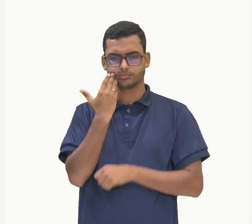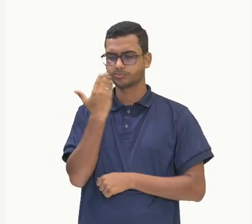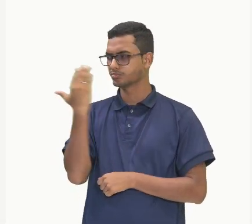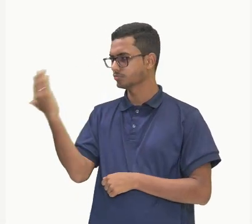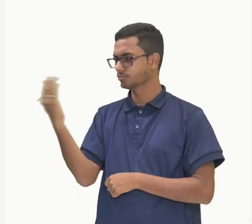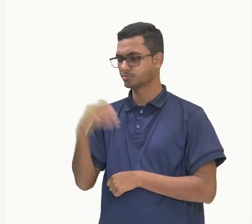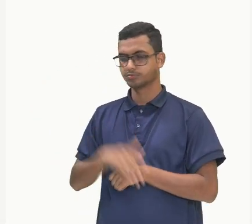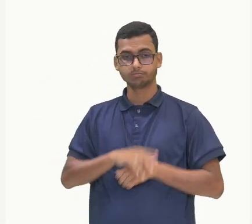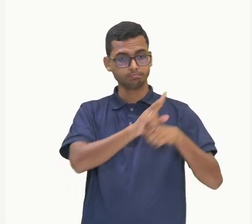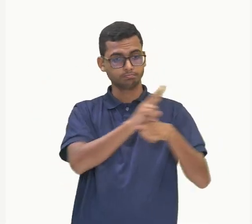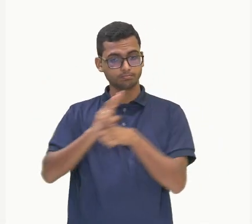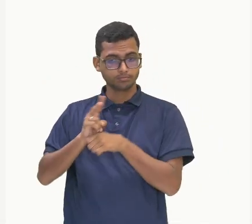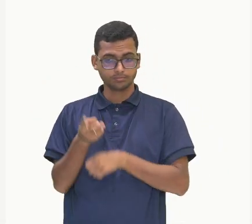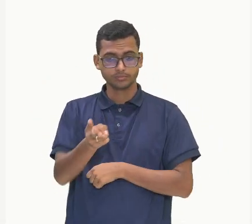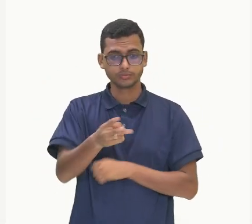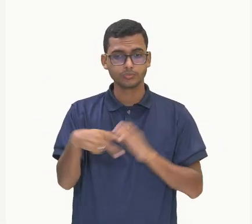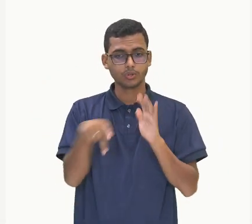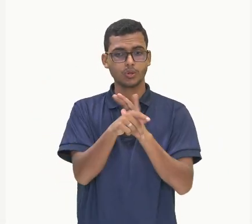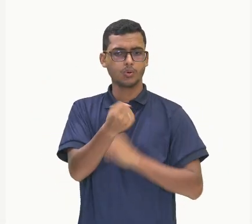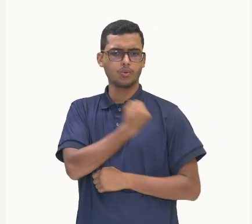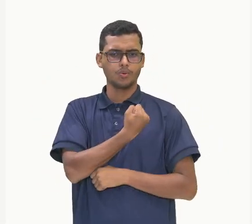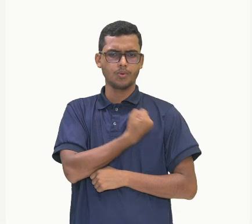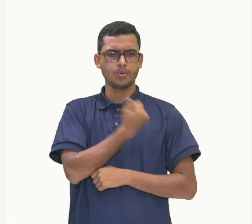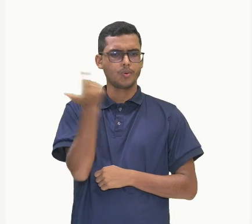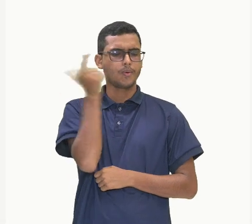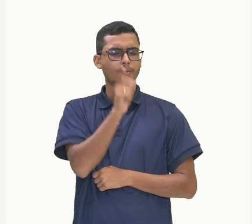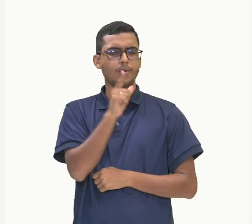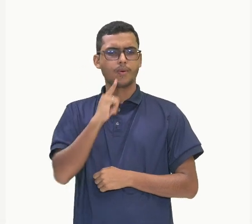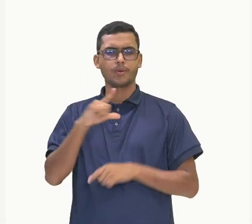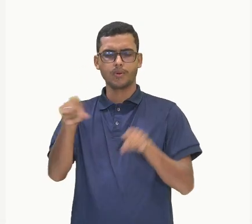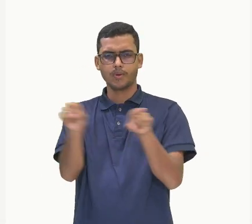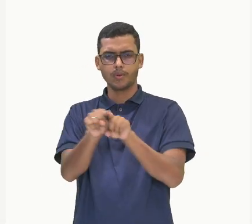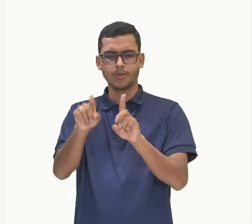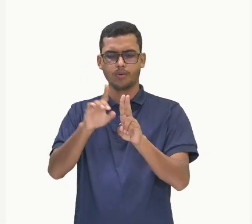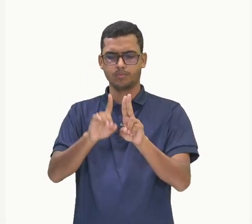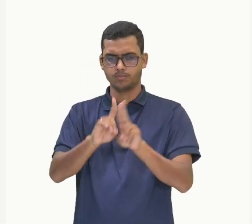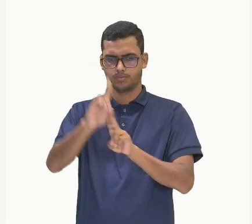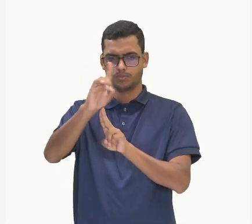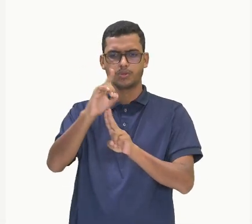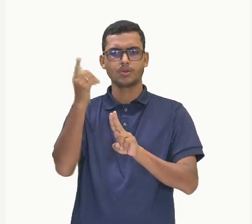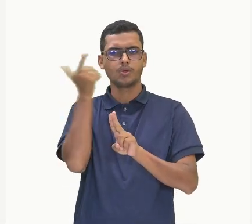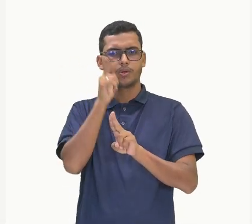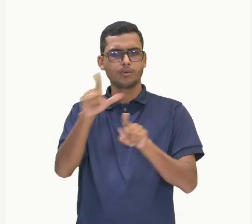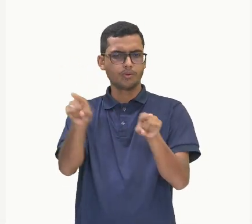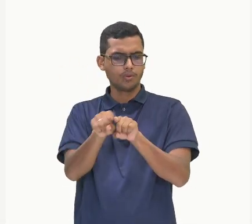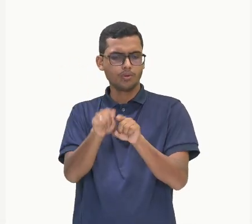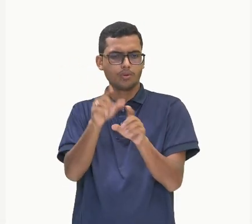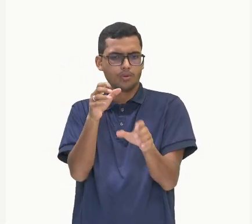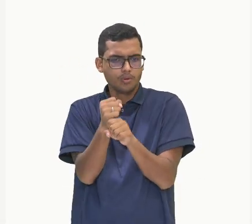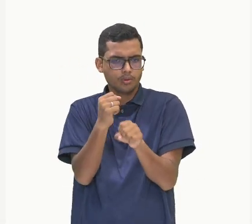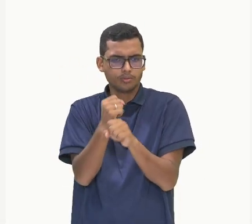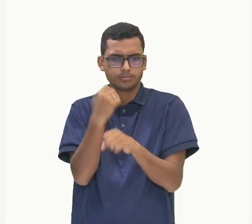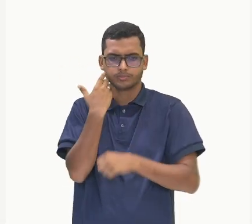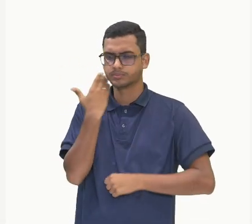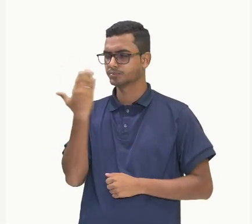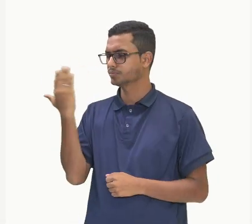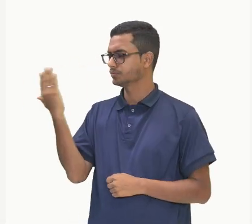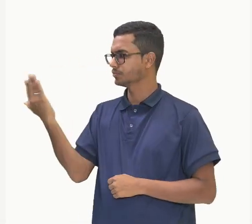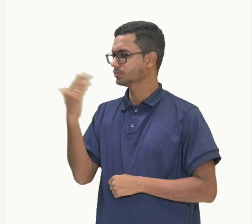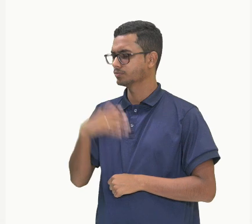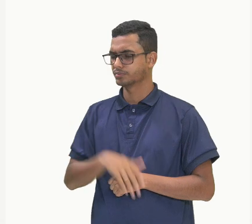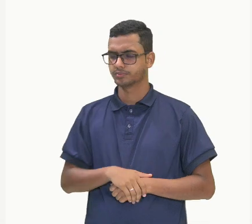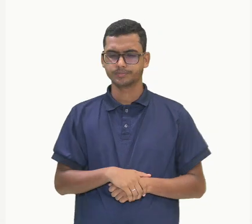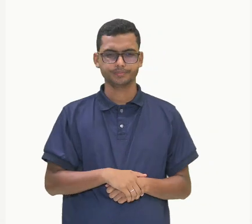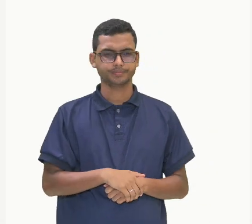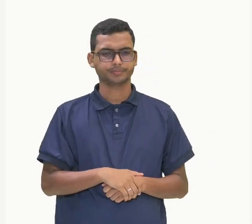empresto uma dezena da próxima casa. Então, fica 10 menos